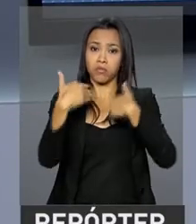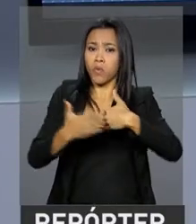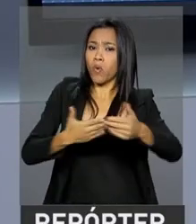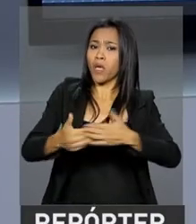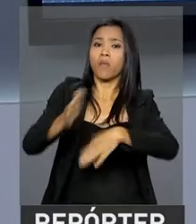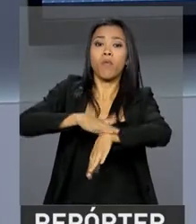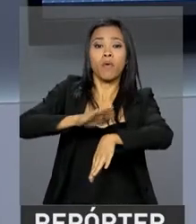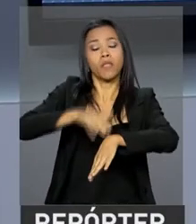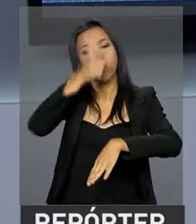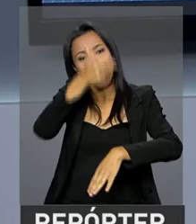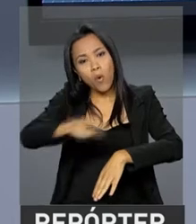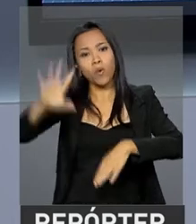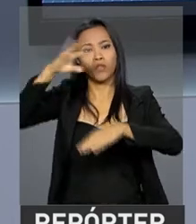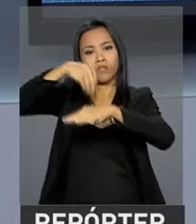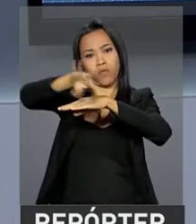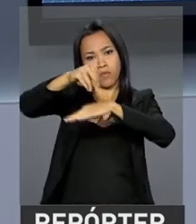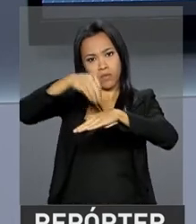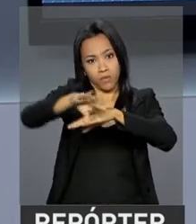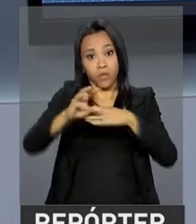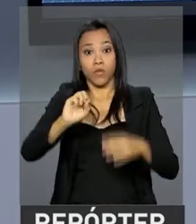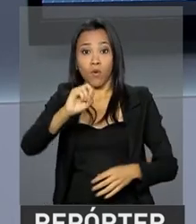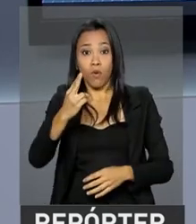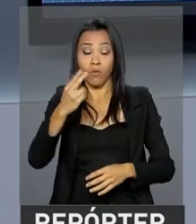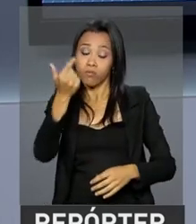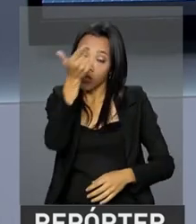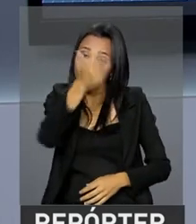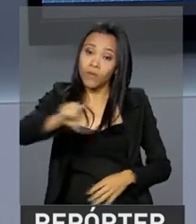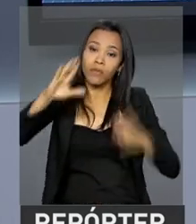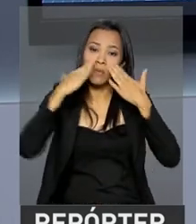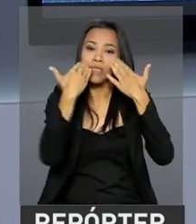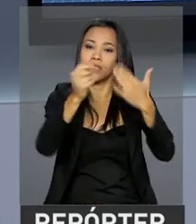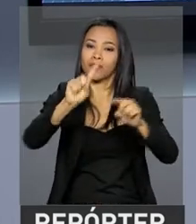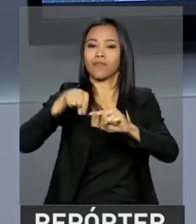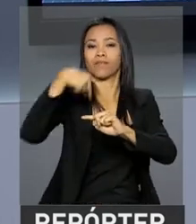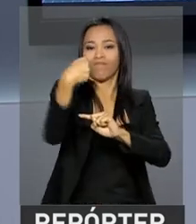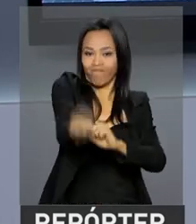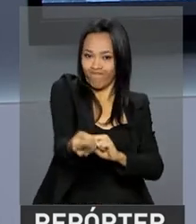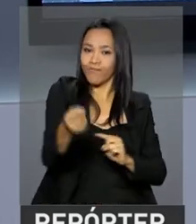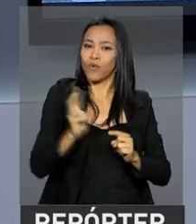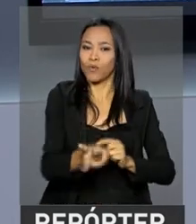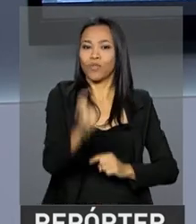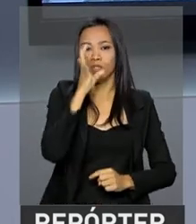a qualquer momento com outras informações ou em uma hora na nossa próxima edição.